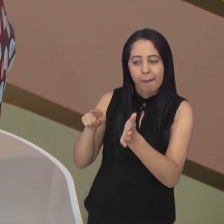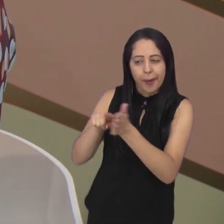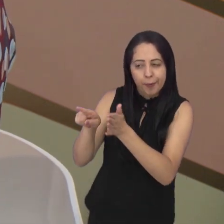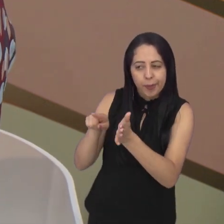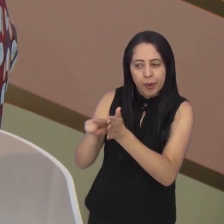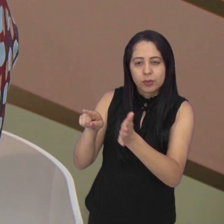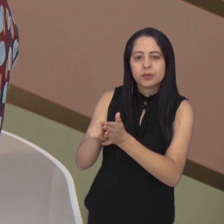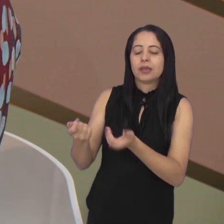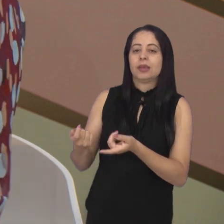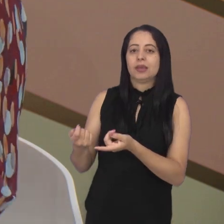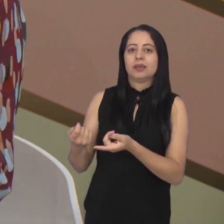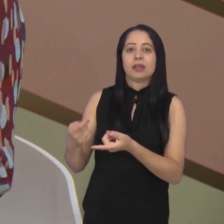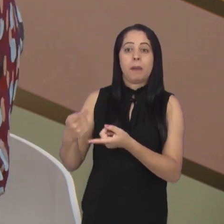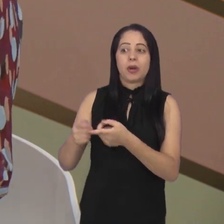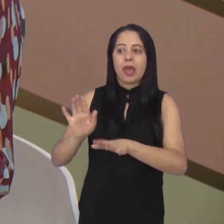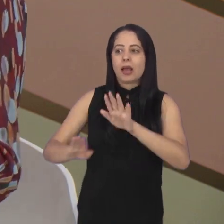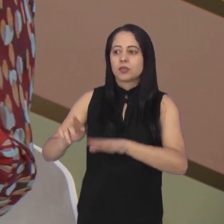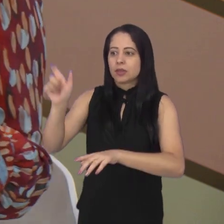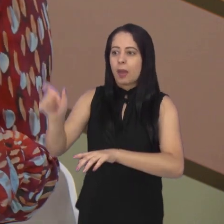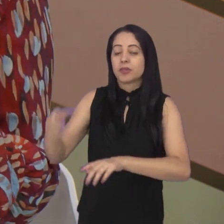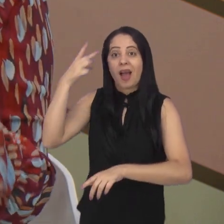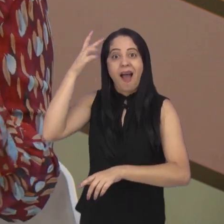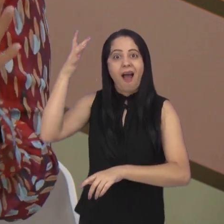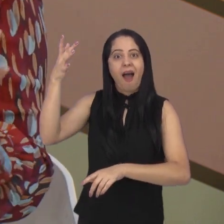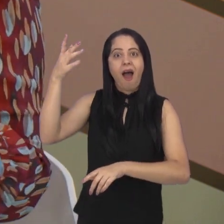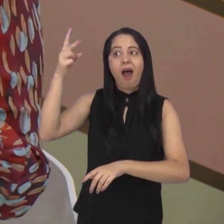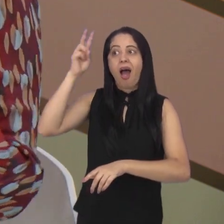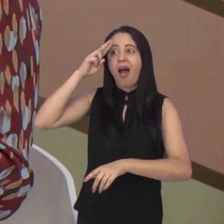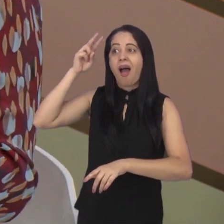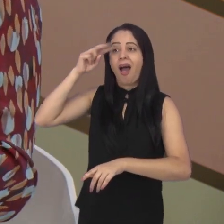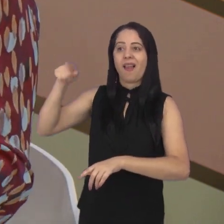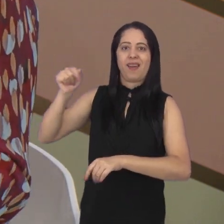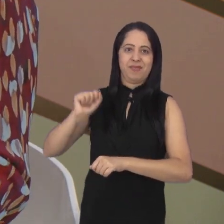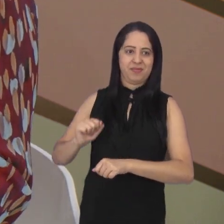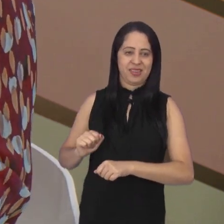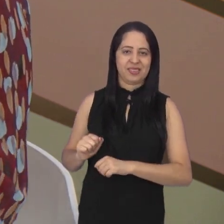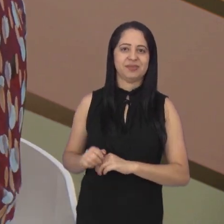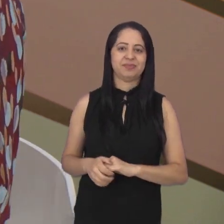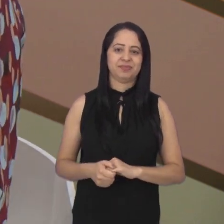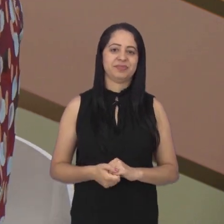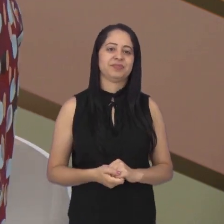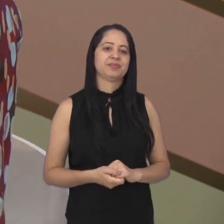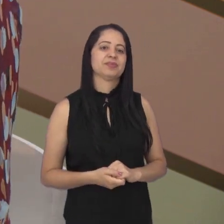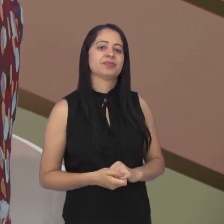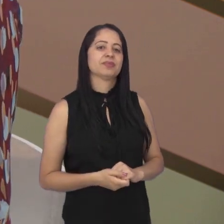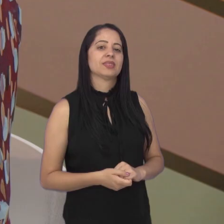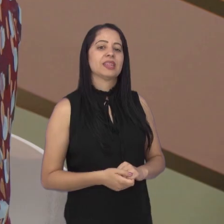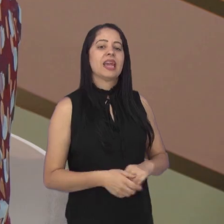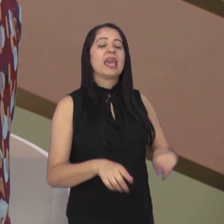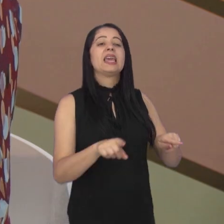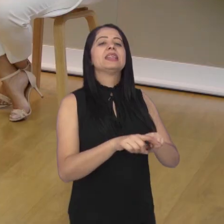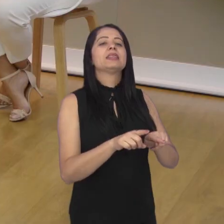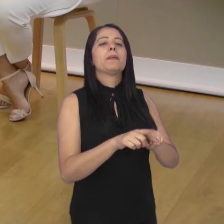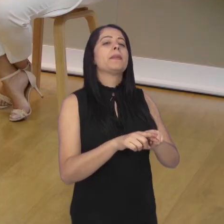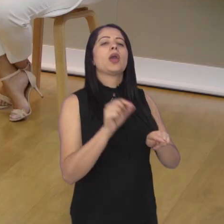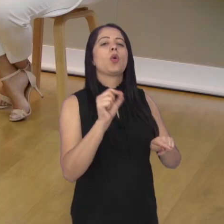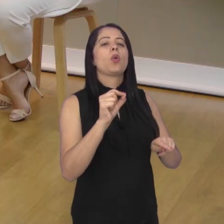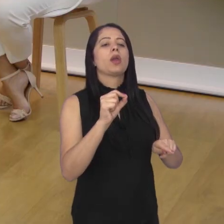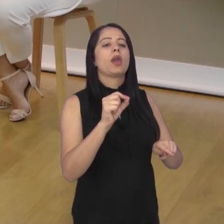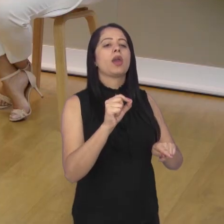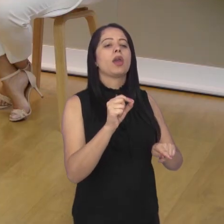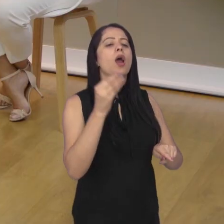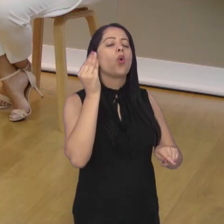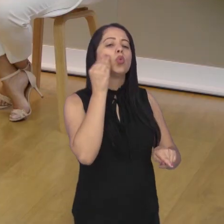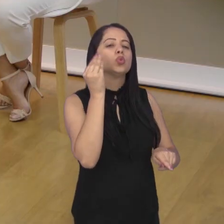interrogatório. Um interrogatório, que às vezes só na segunda ou terceira exposição que a gente vai associar qual foi o produto de contato. Entendi. E o teste, né?